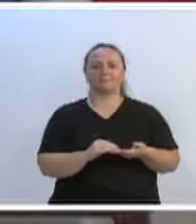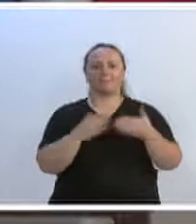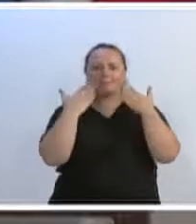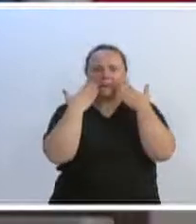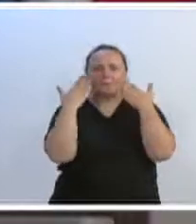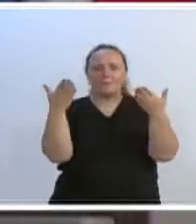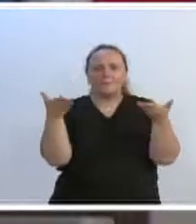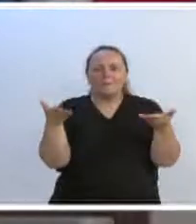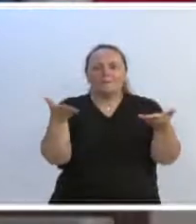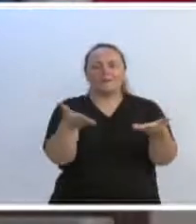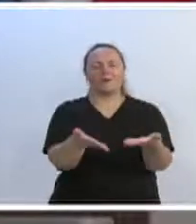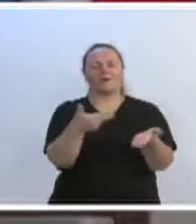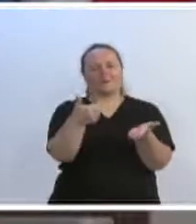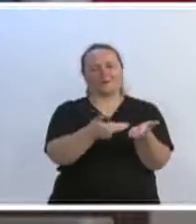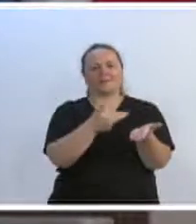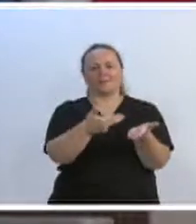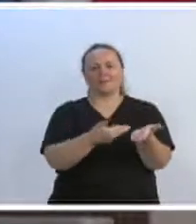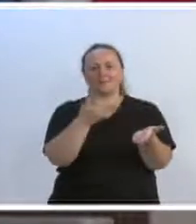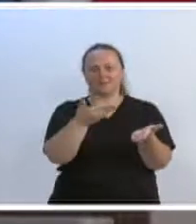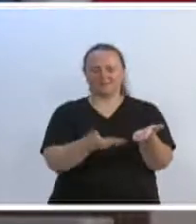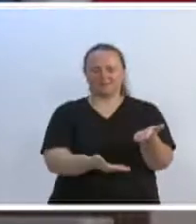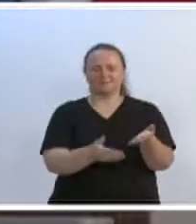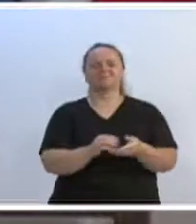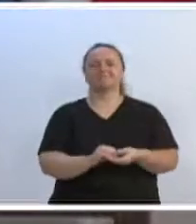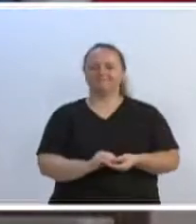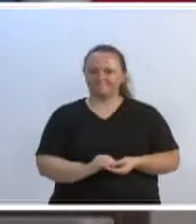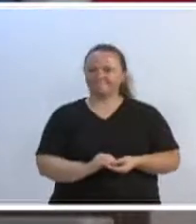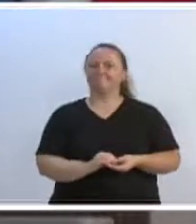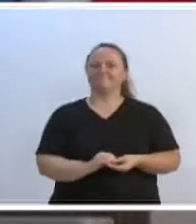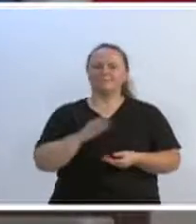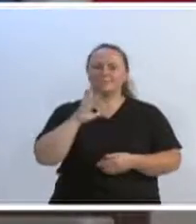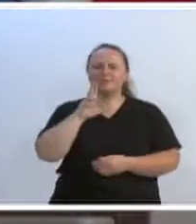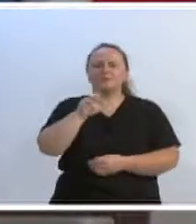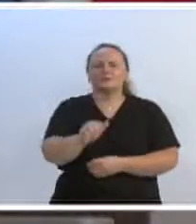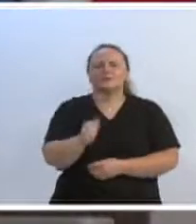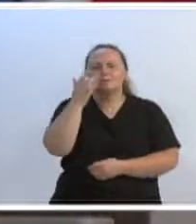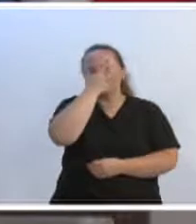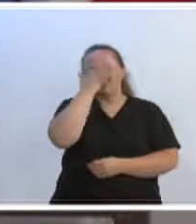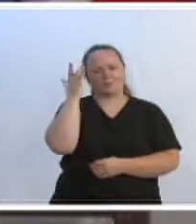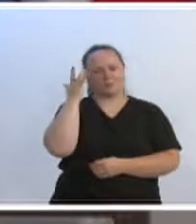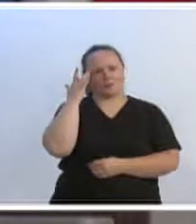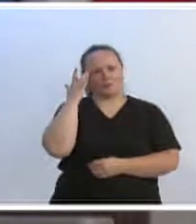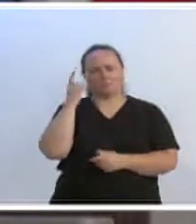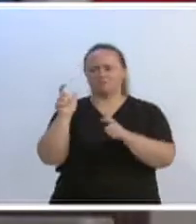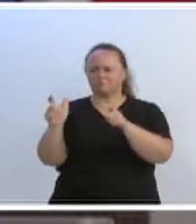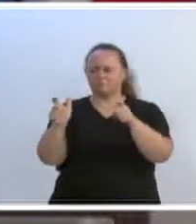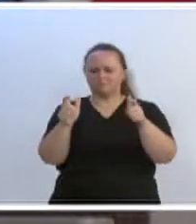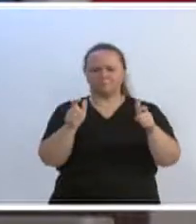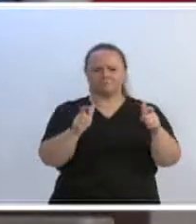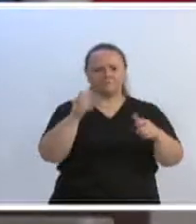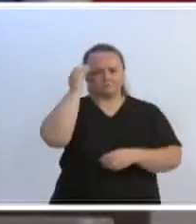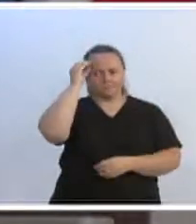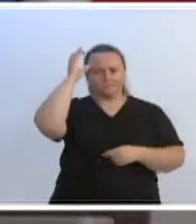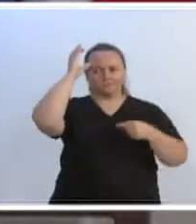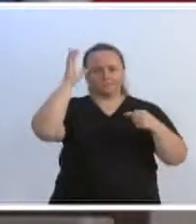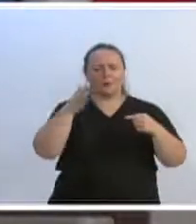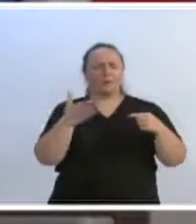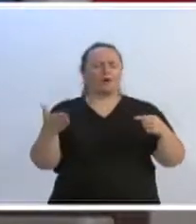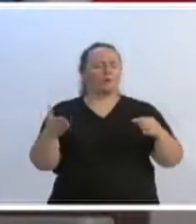Seus instigantes artigos estimulam leitores e pesquisadores a refletir em torno das temáticas